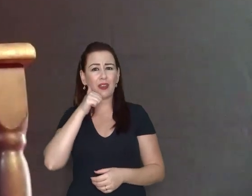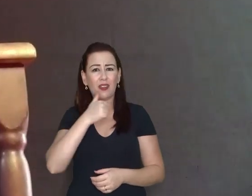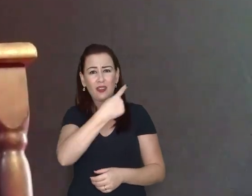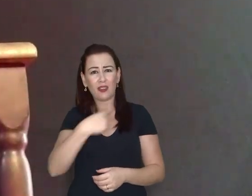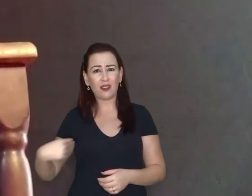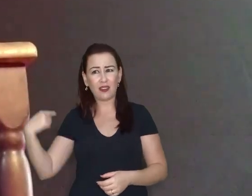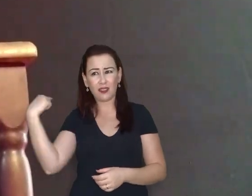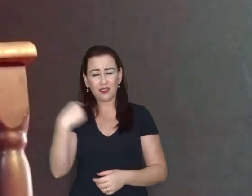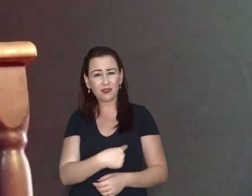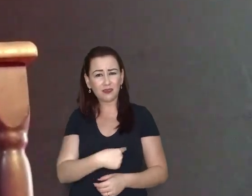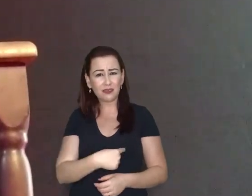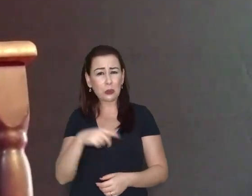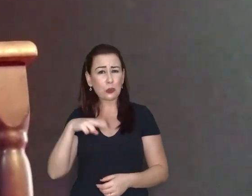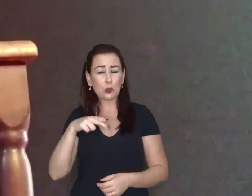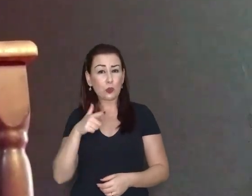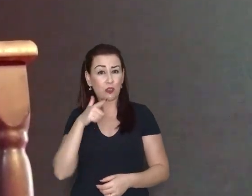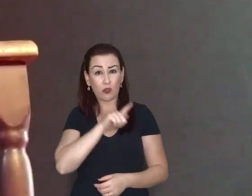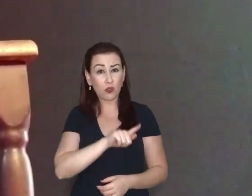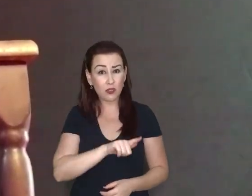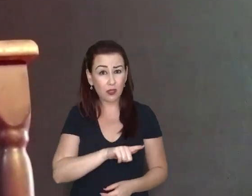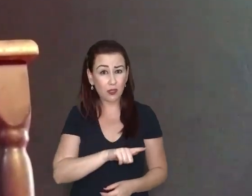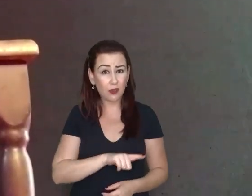inalcançável.